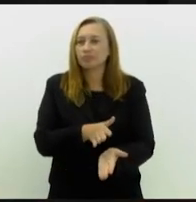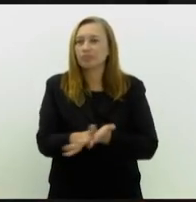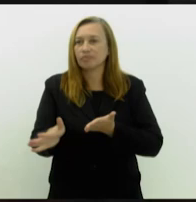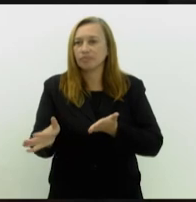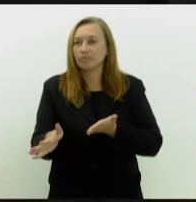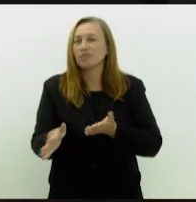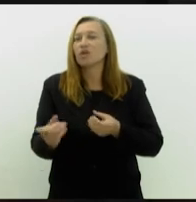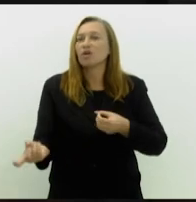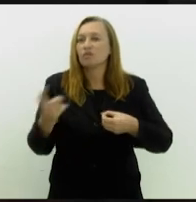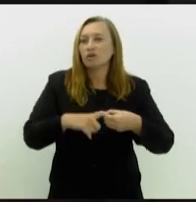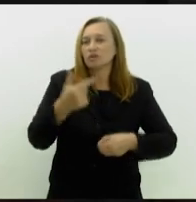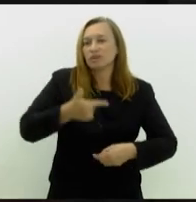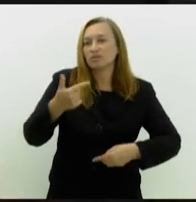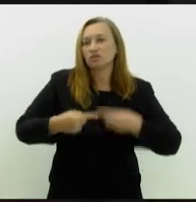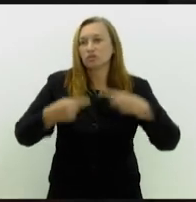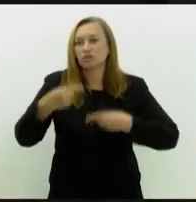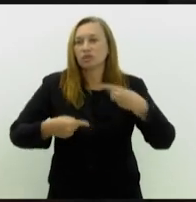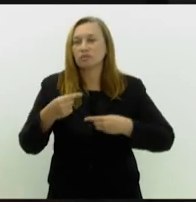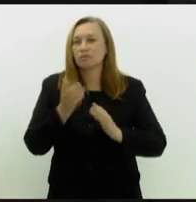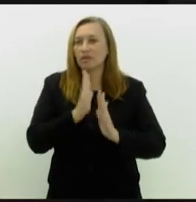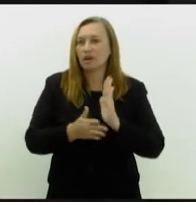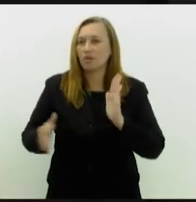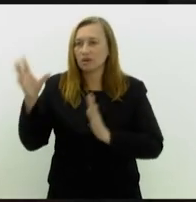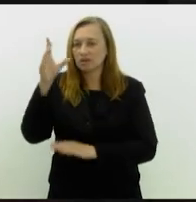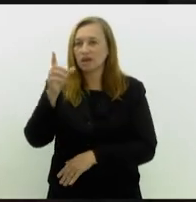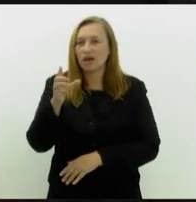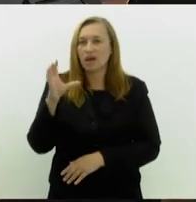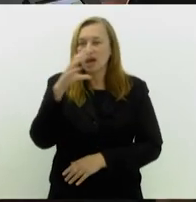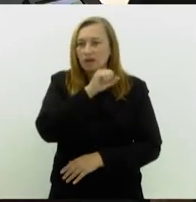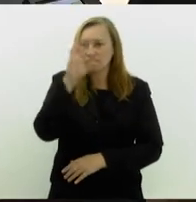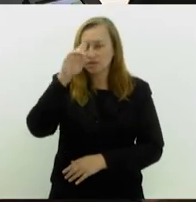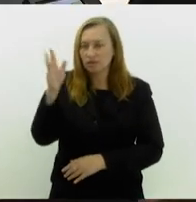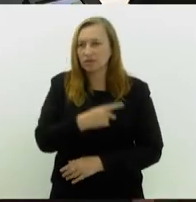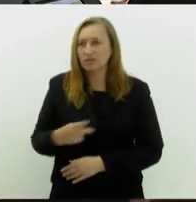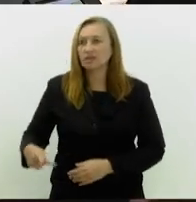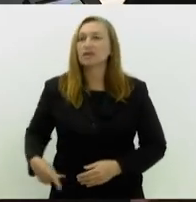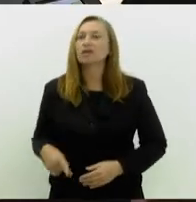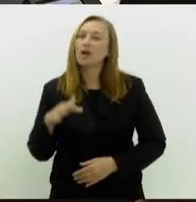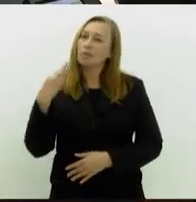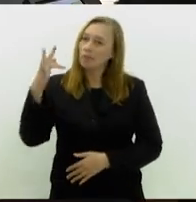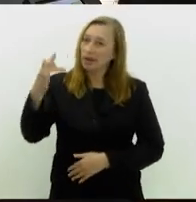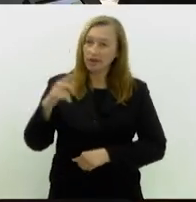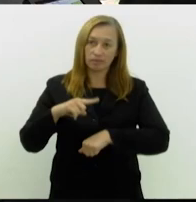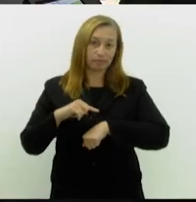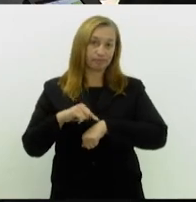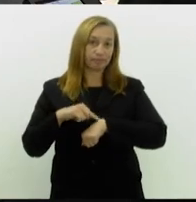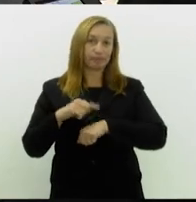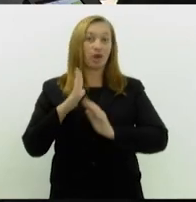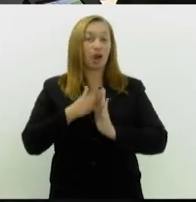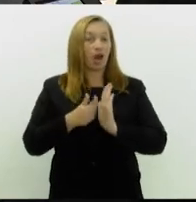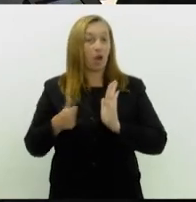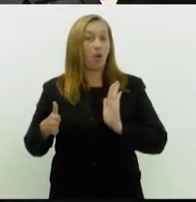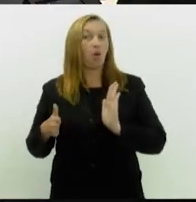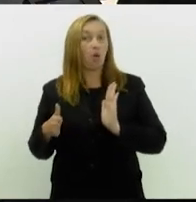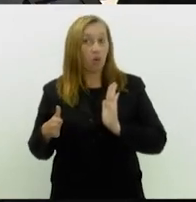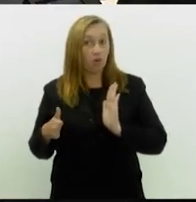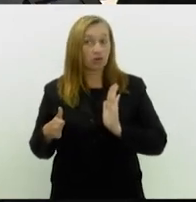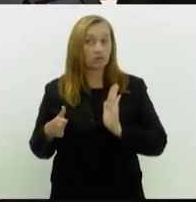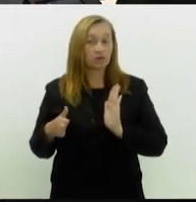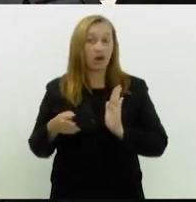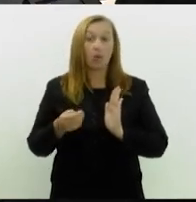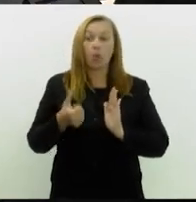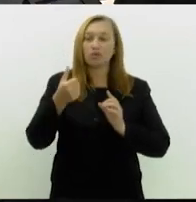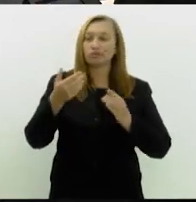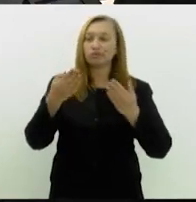redação do vencido para segunda discussão pela ordem rapidinho presidenta sejamos breve que os pela ordem tem exelência